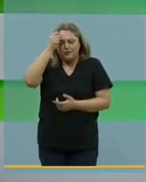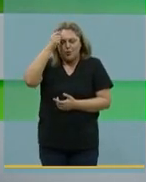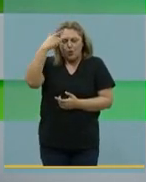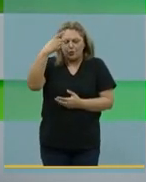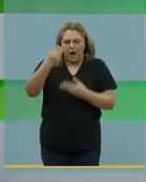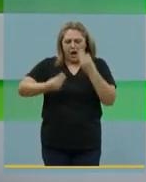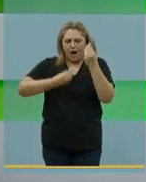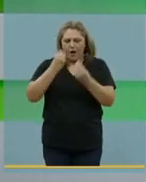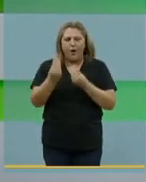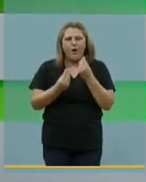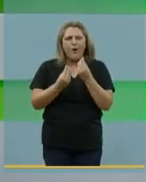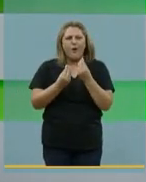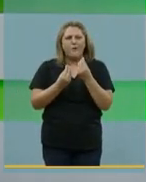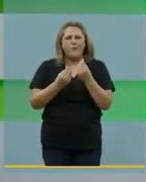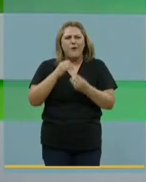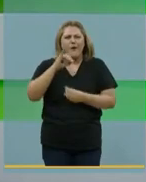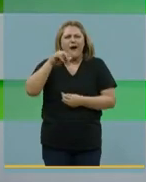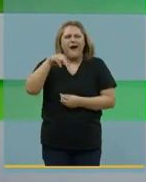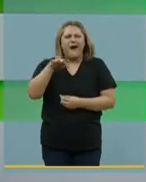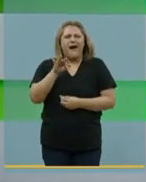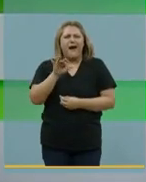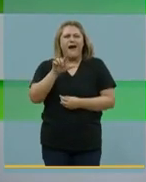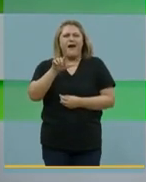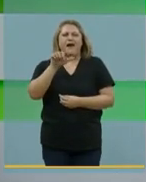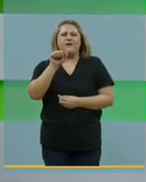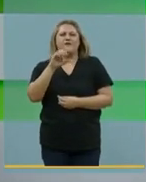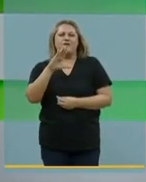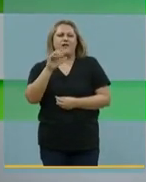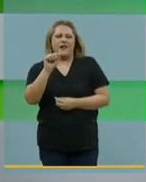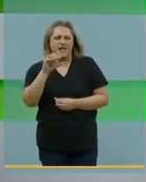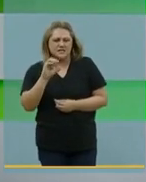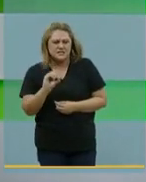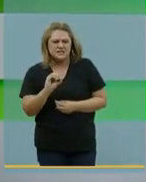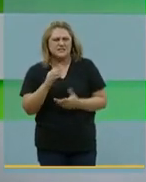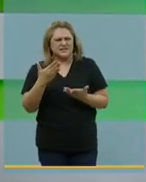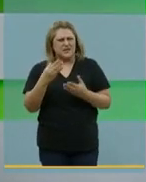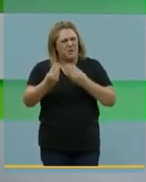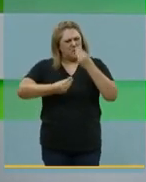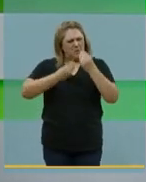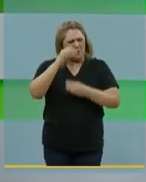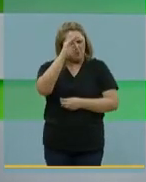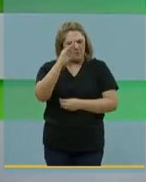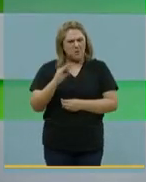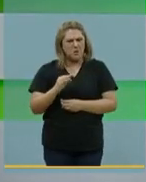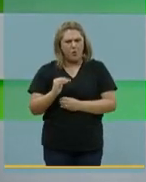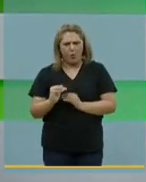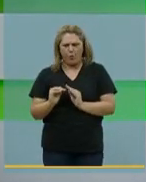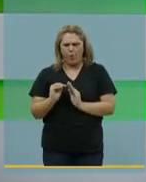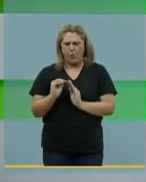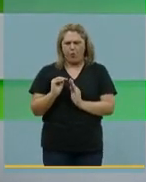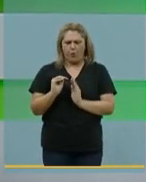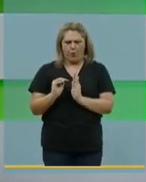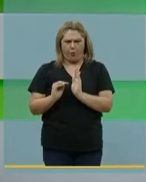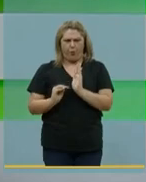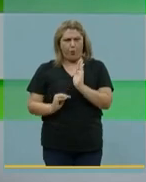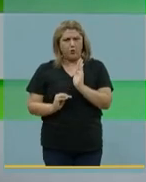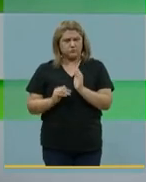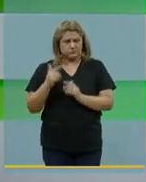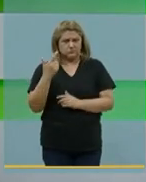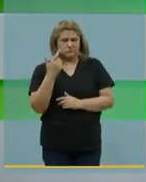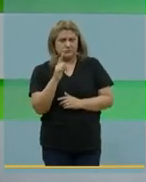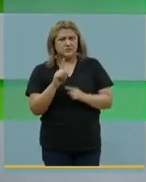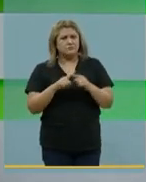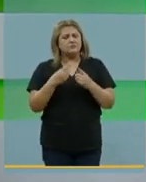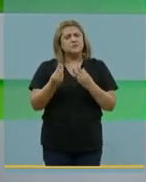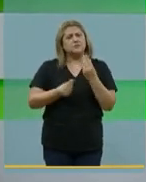a 40% este ano a taxa básica básica de juros 60 por cento ea